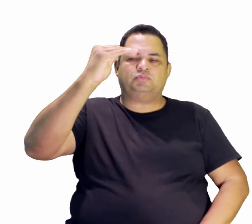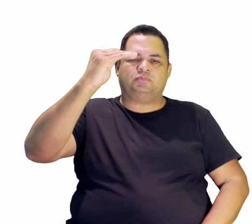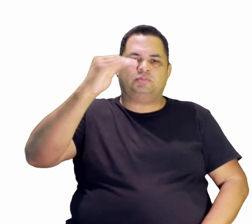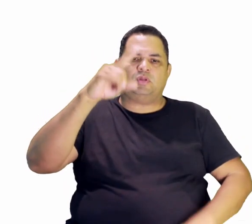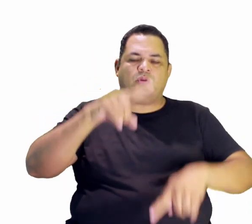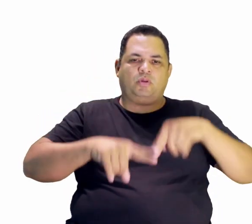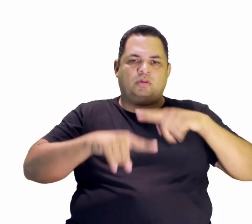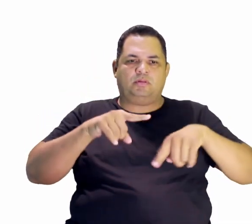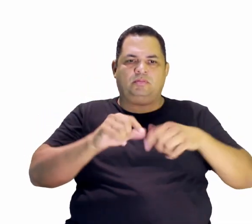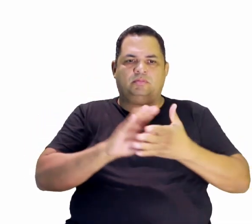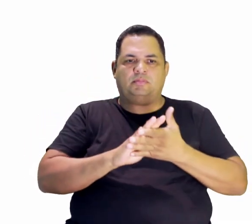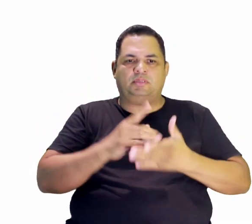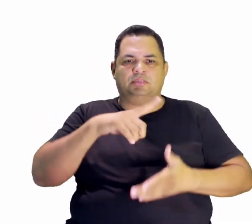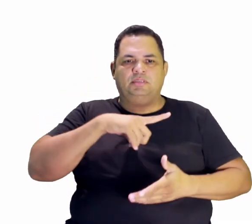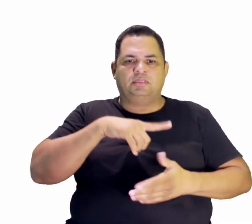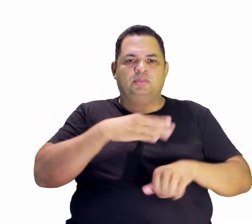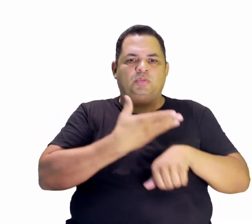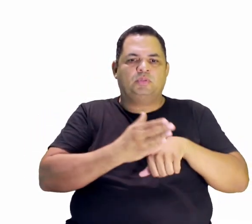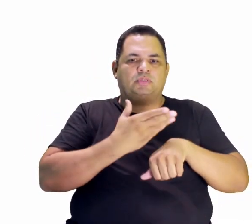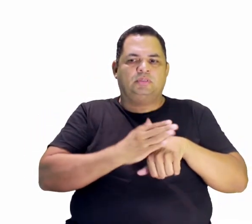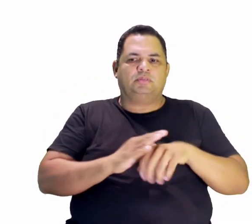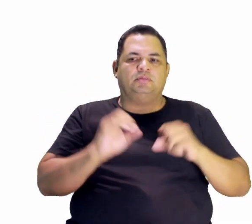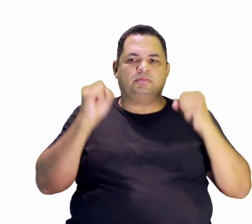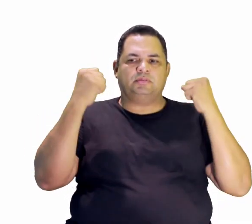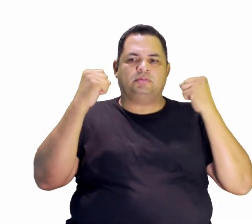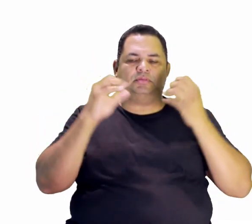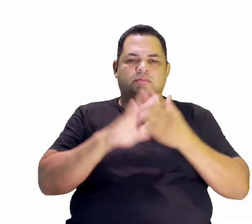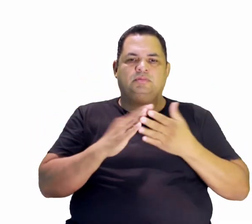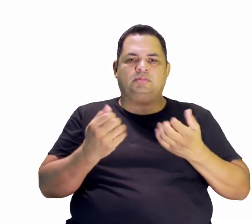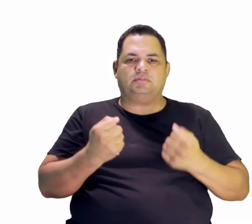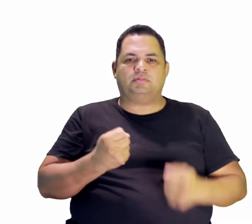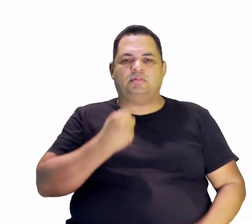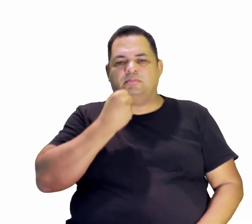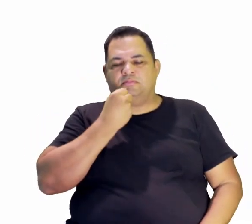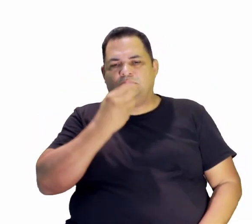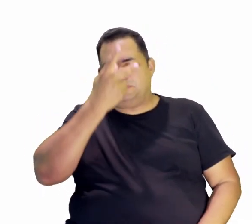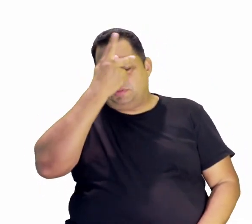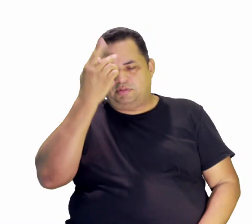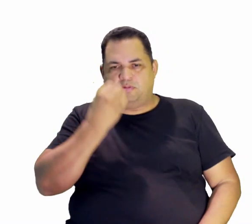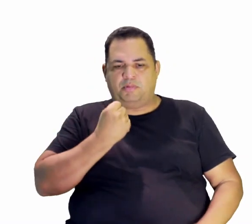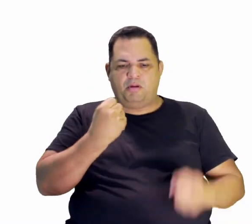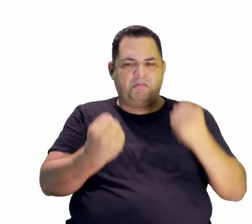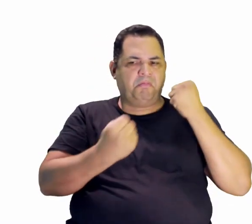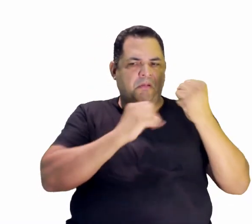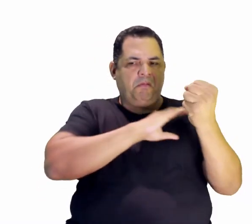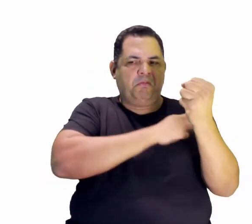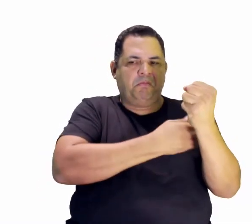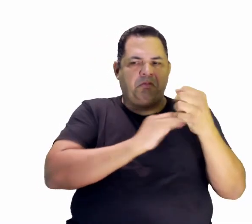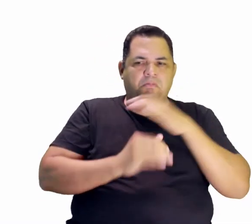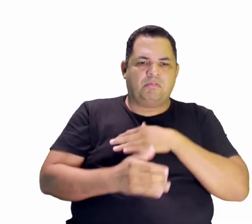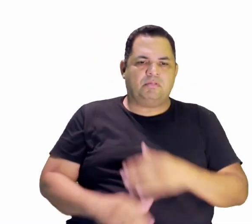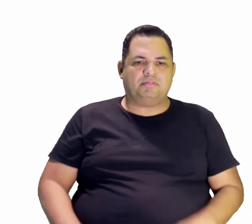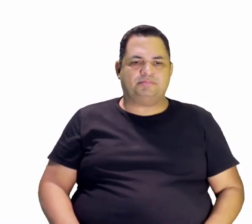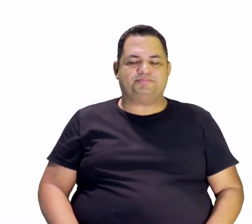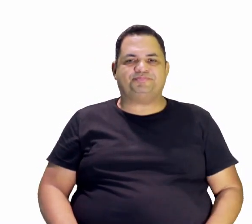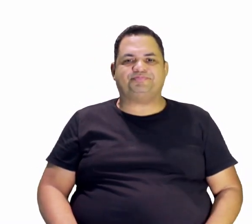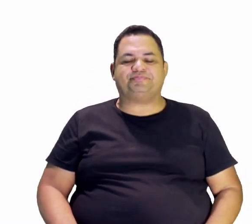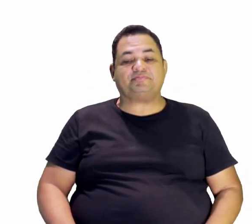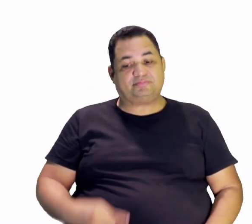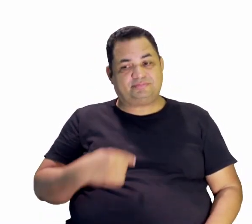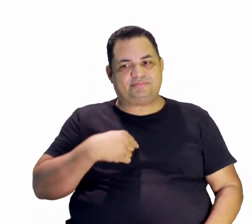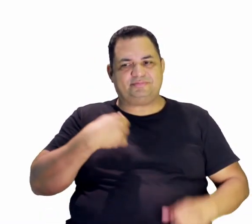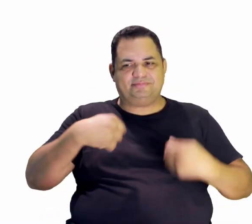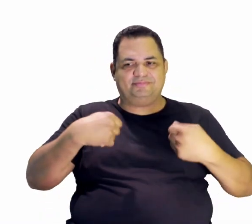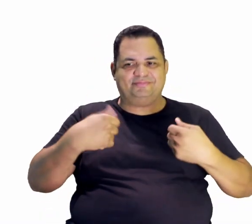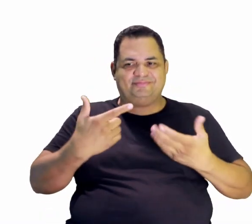objeto para fazer o exercício. E aí a pessoa vai ficar bem musculosa assim. Estou precisando fazer isso, quer